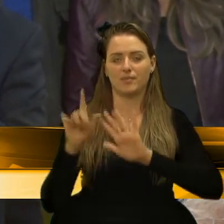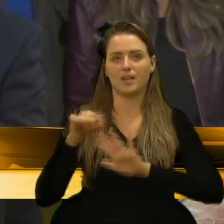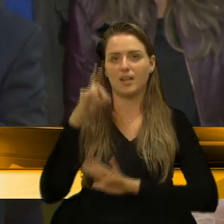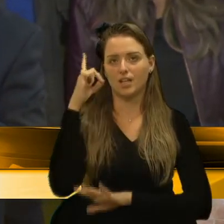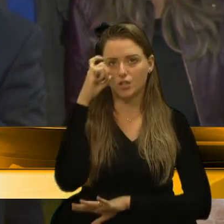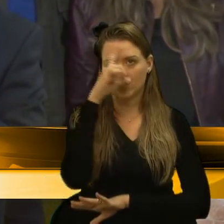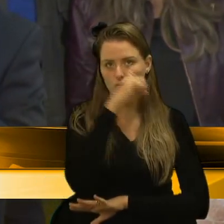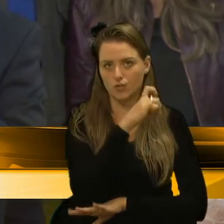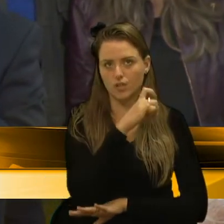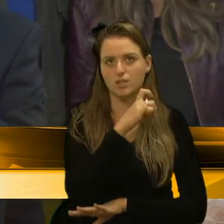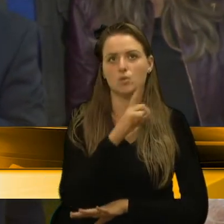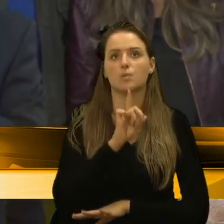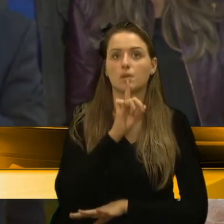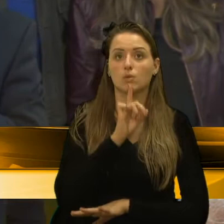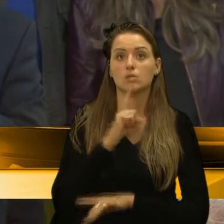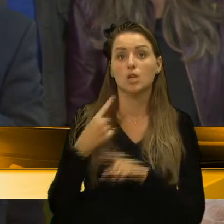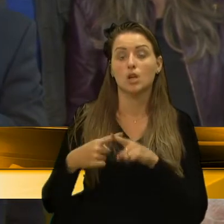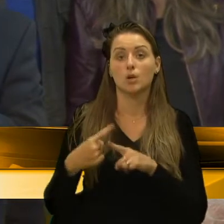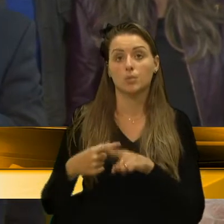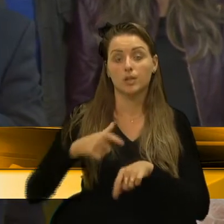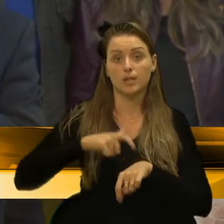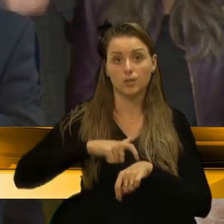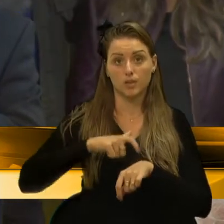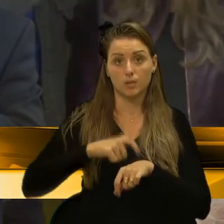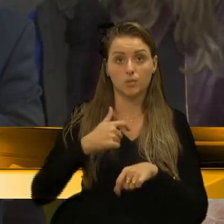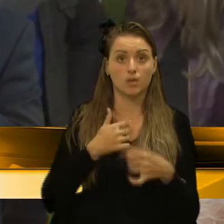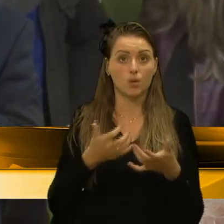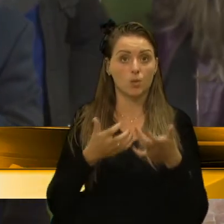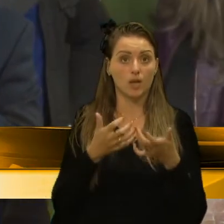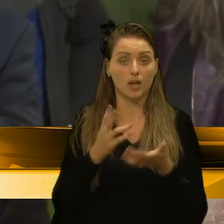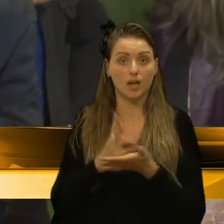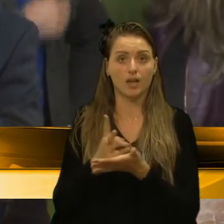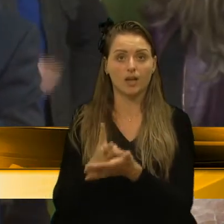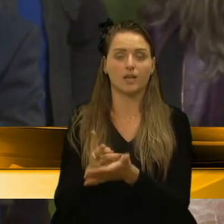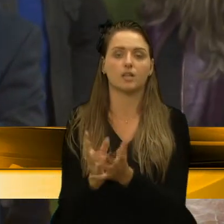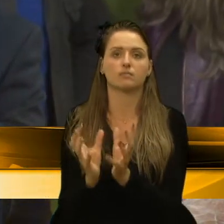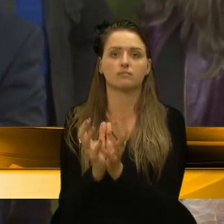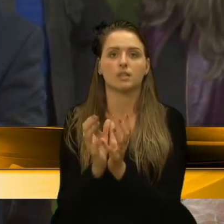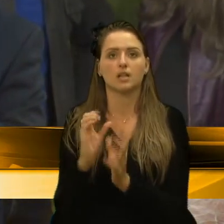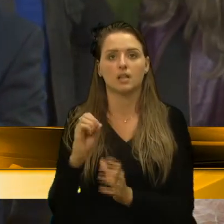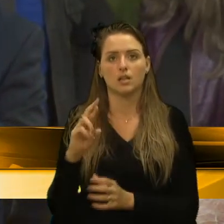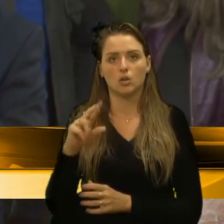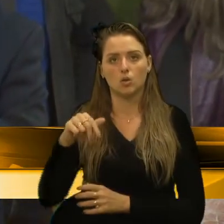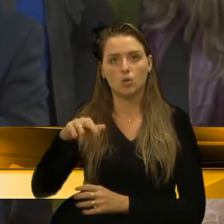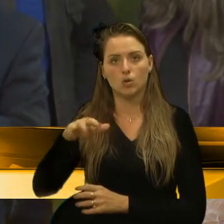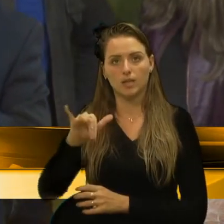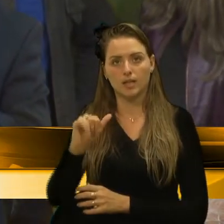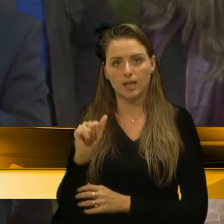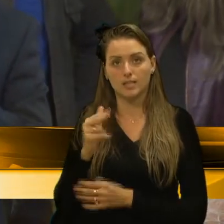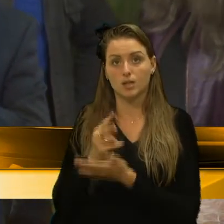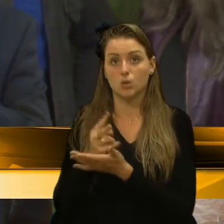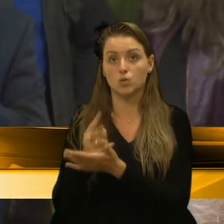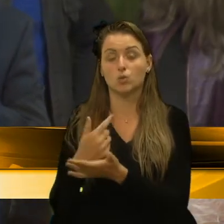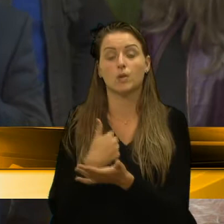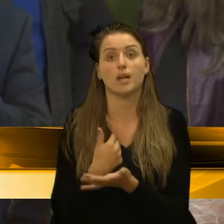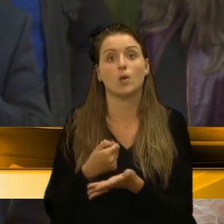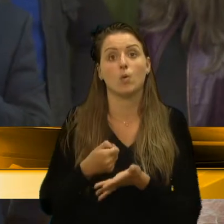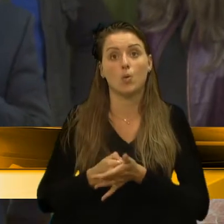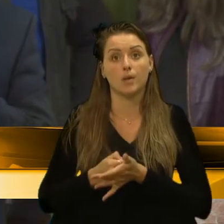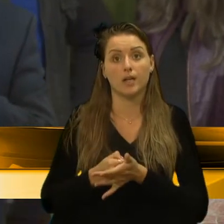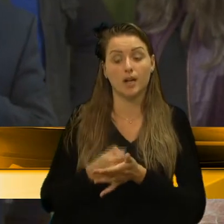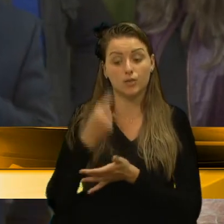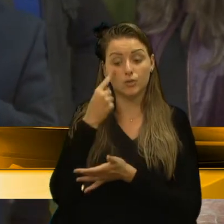vereador Menegúcia, porque, ao mesmo tempo que eu quero que esta orquestra continue existindo, eu sou obrigado a olhar para a